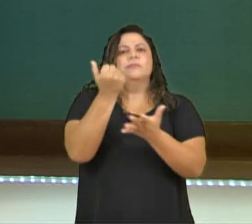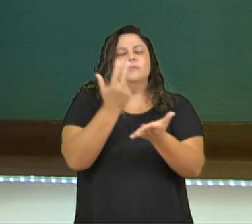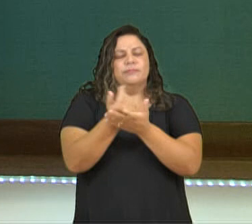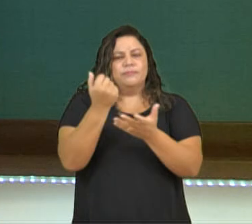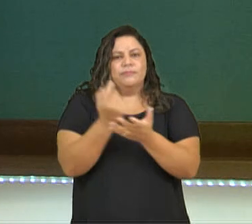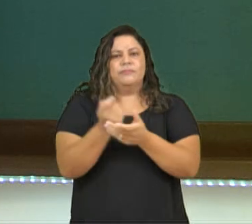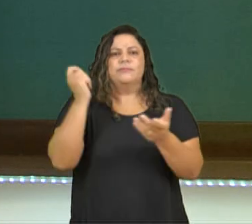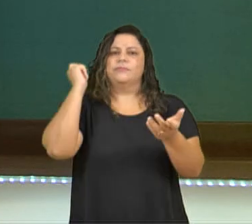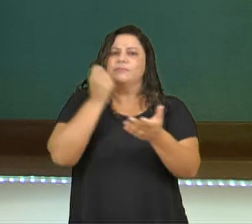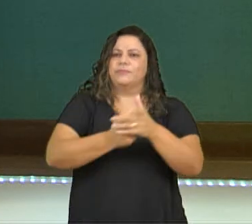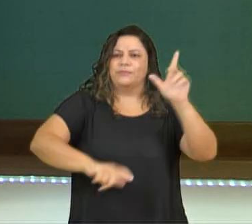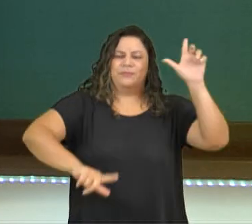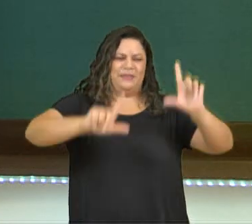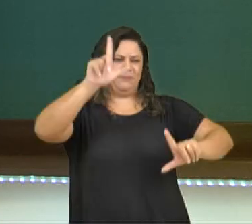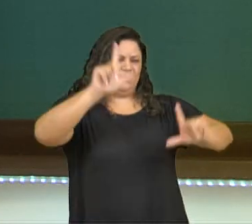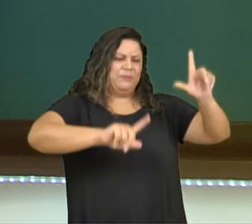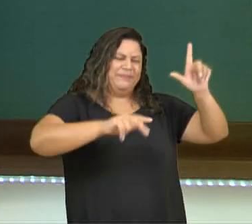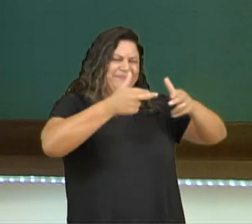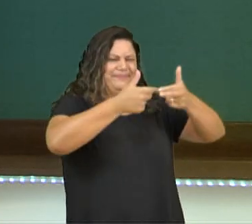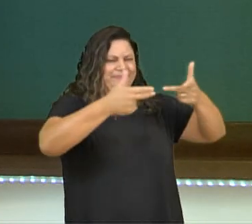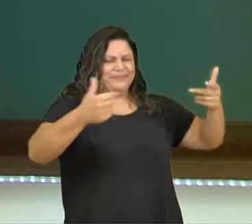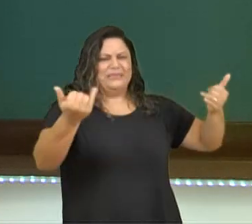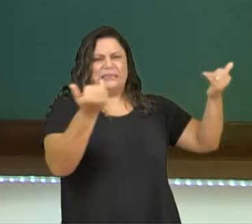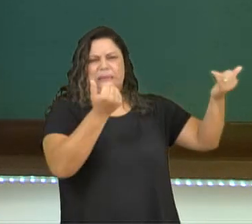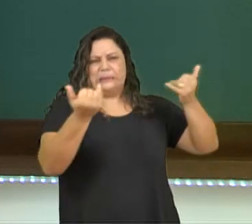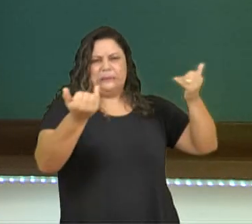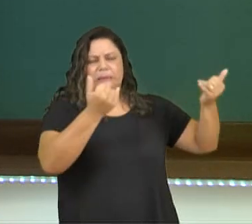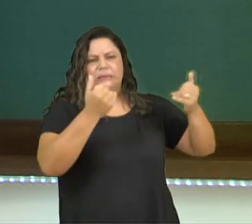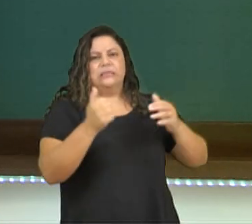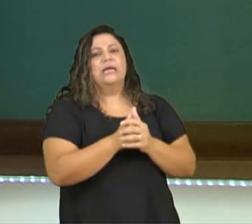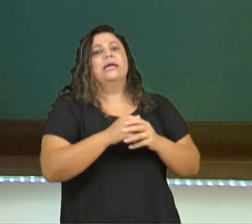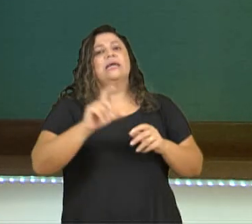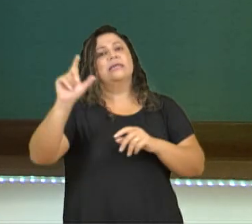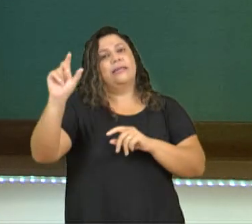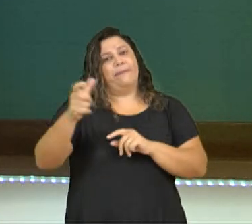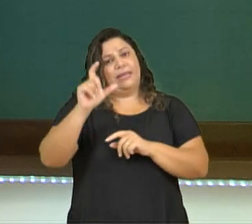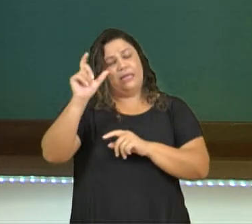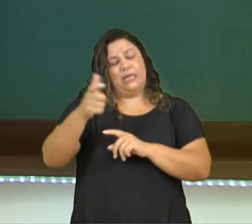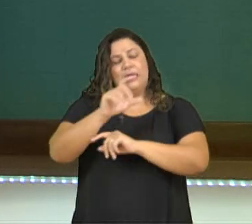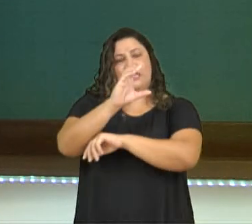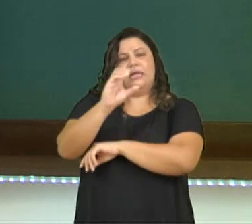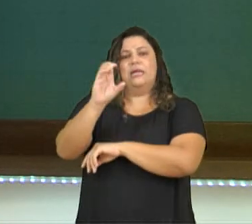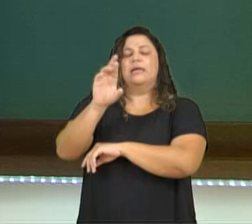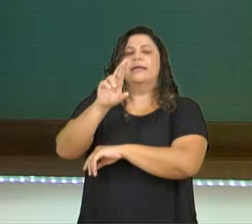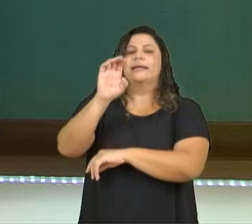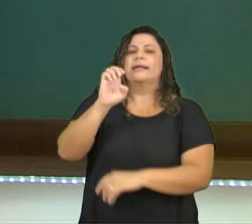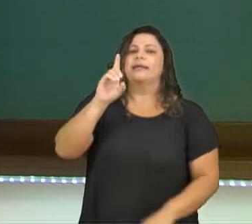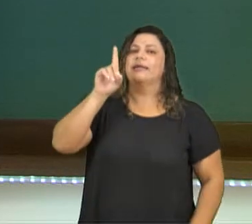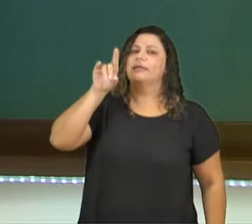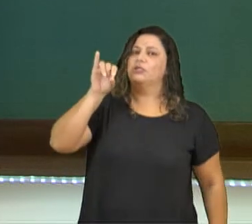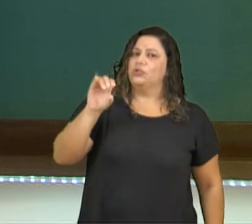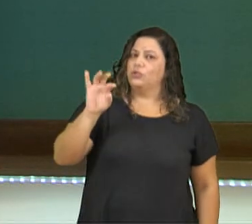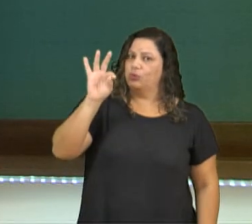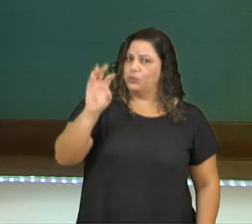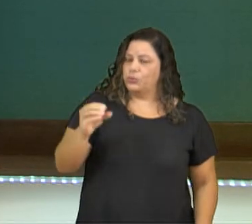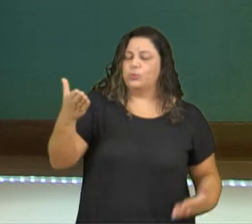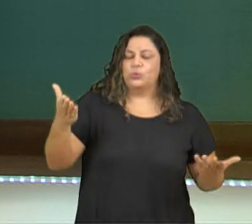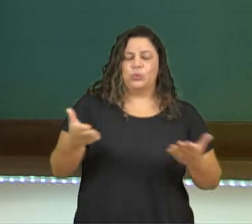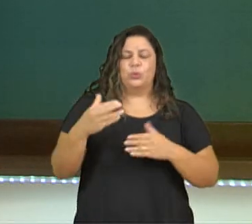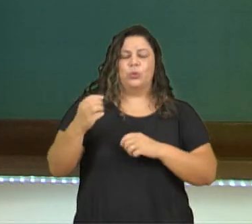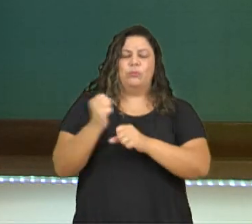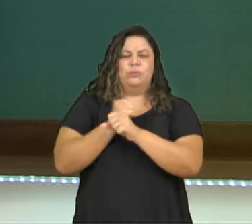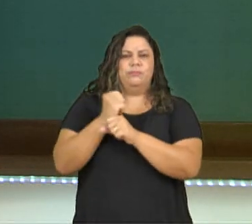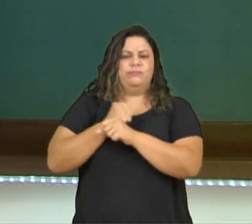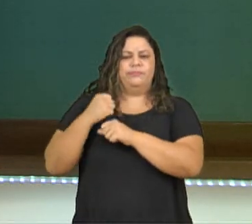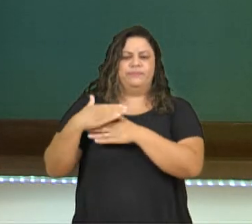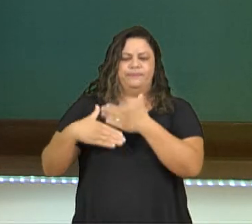as propagandas e nós também temos a disponibilidade de crédito, que nas últimas décadas se intensificou